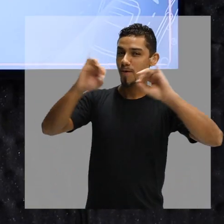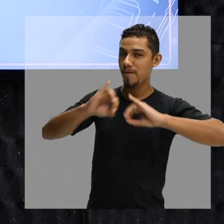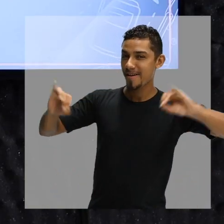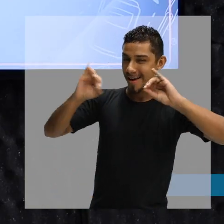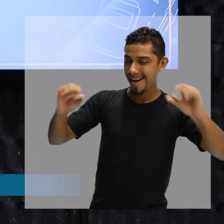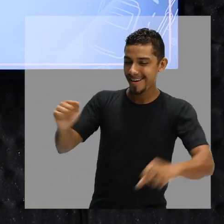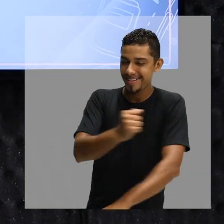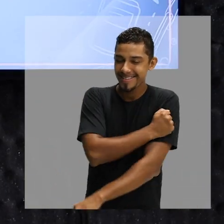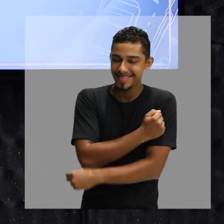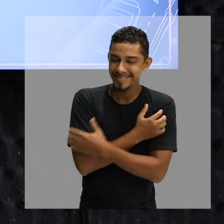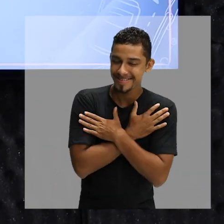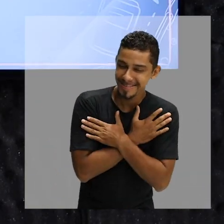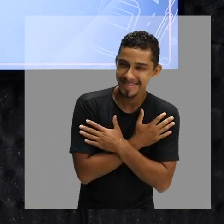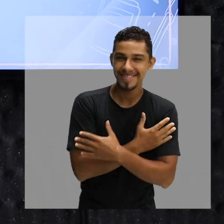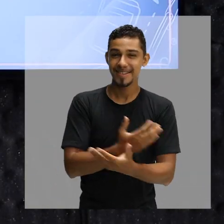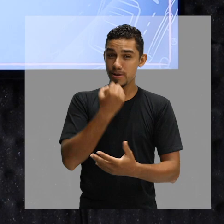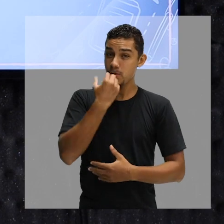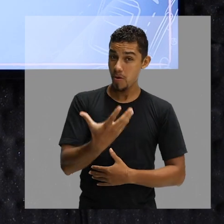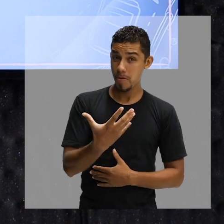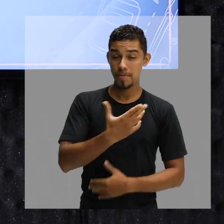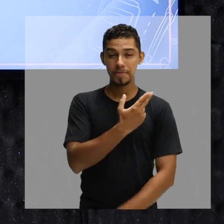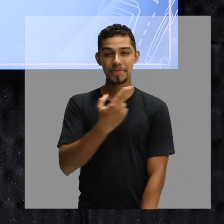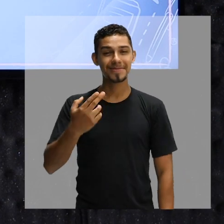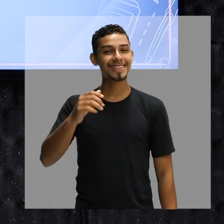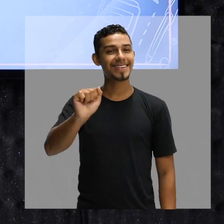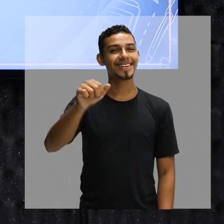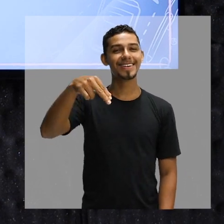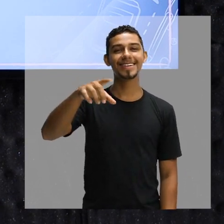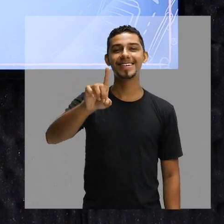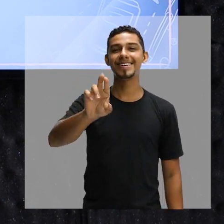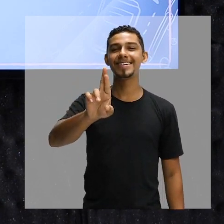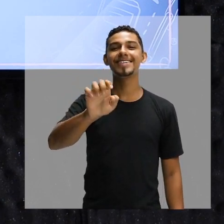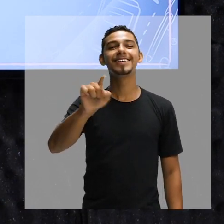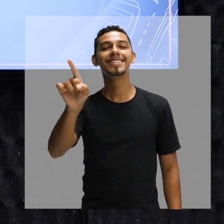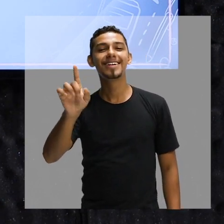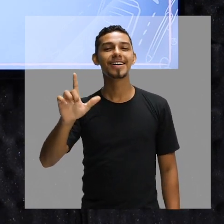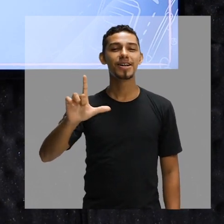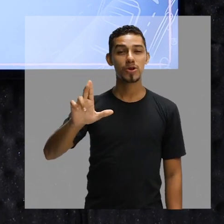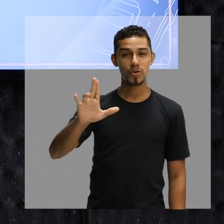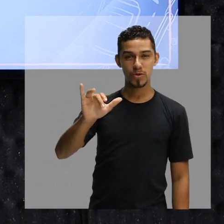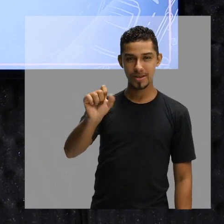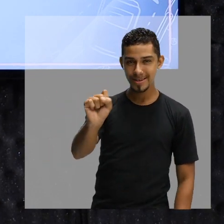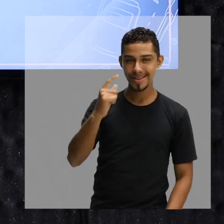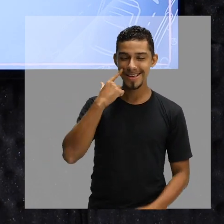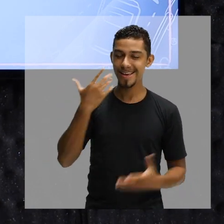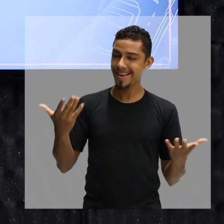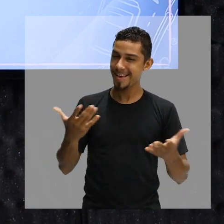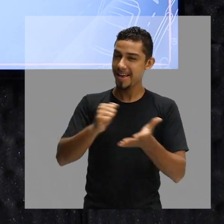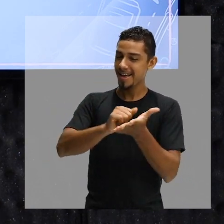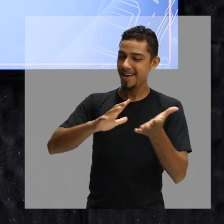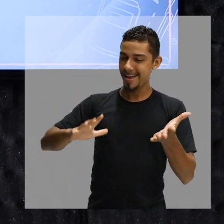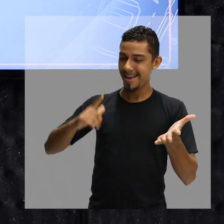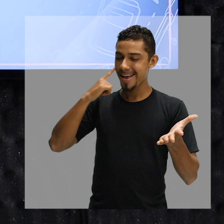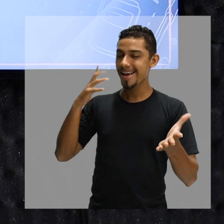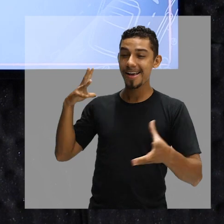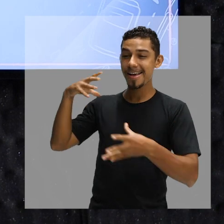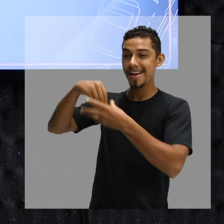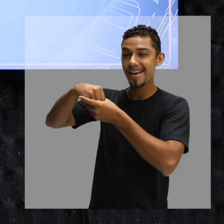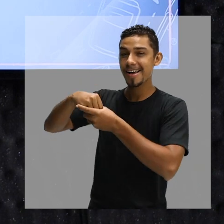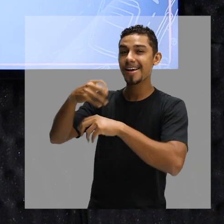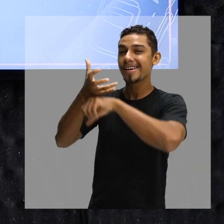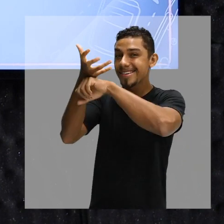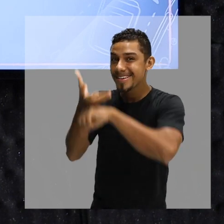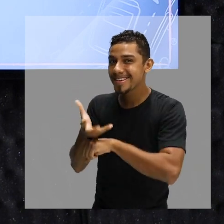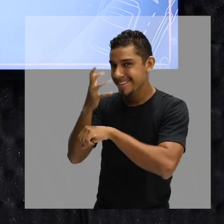meus queridos alunos, mais uma vez, professor André Luiz, com uma aula para vocês de filosofia, trazendo exercícios sobre o Renascimento, trazendo ali os elementos